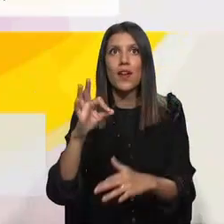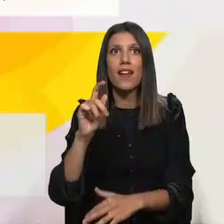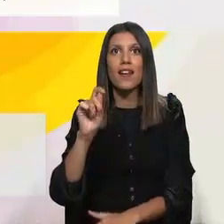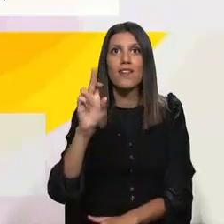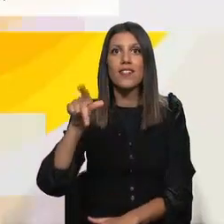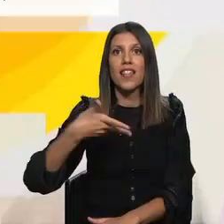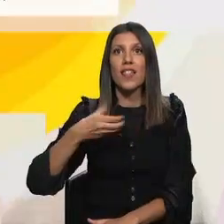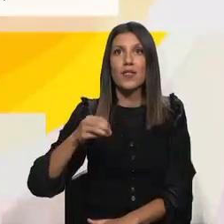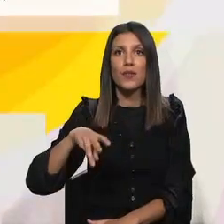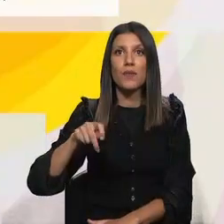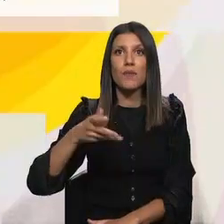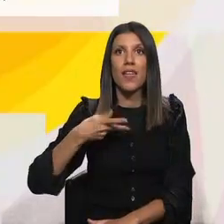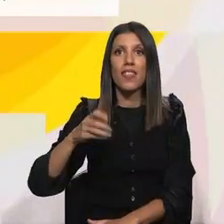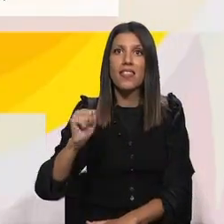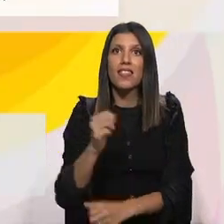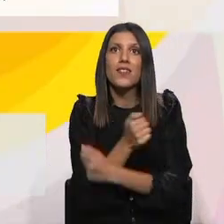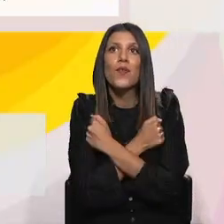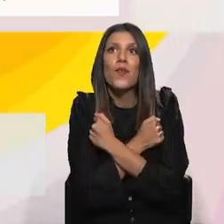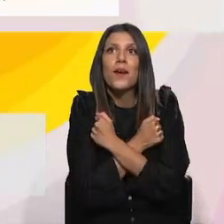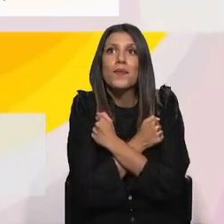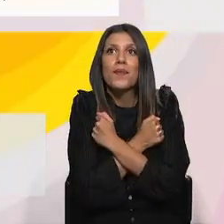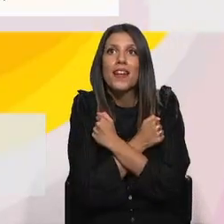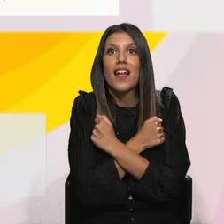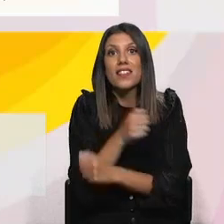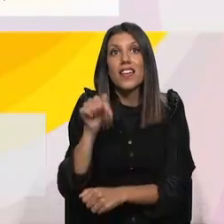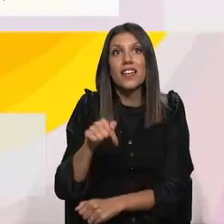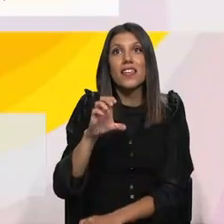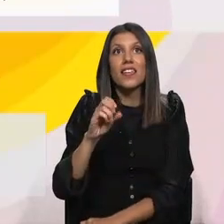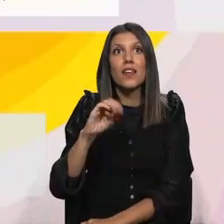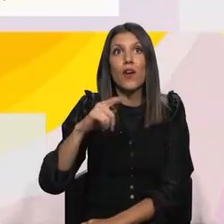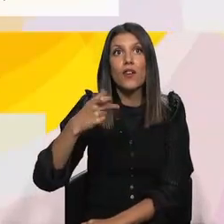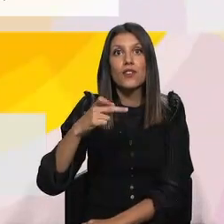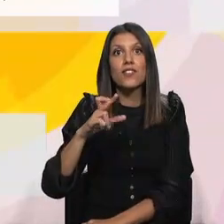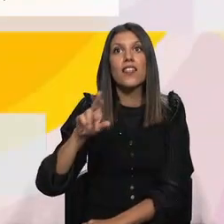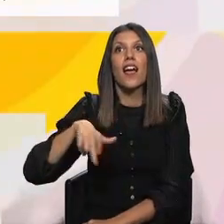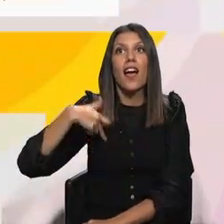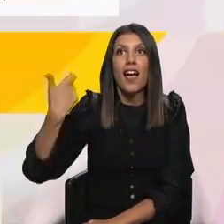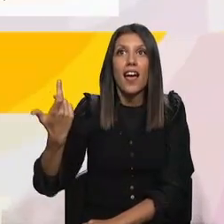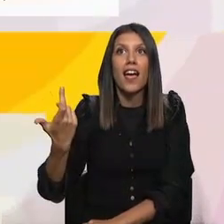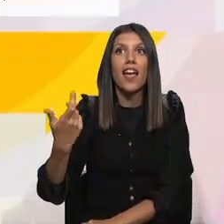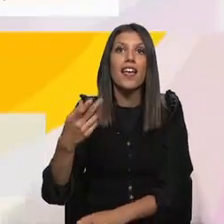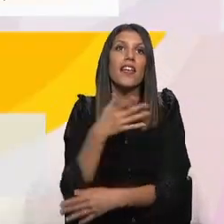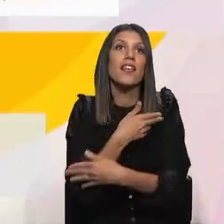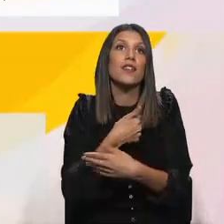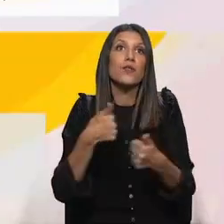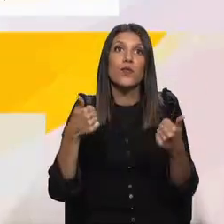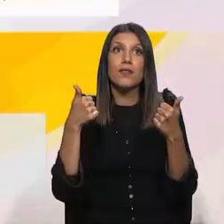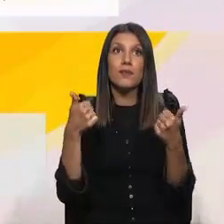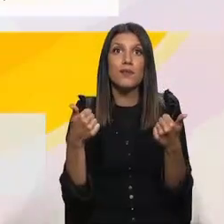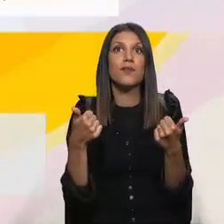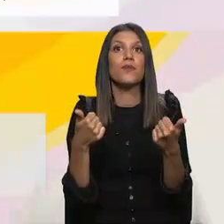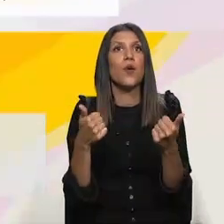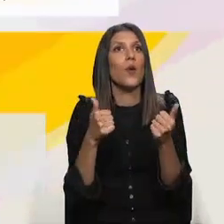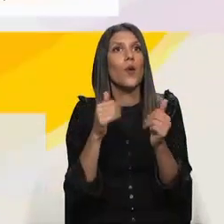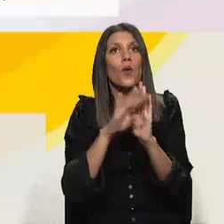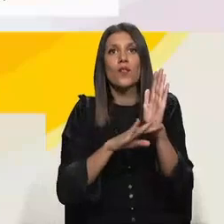E queríamos mandar um abraço daqui da Costa Rica. E tudo bom, continuação para o programa. E